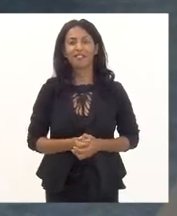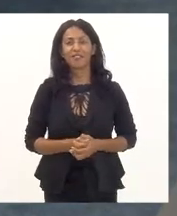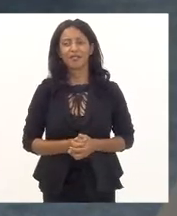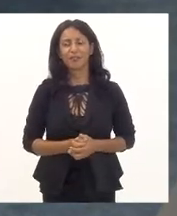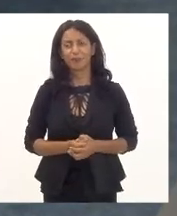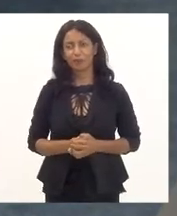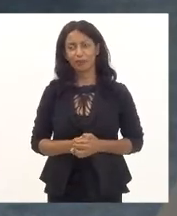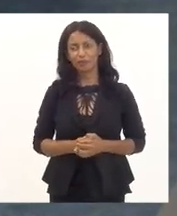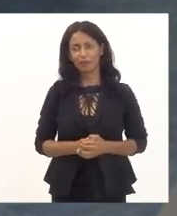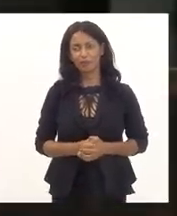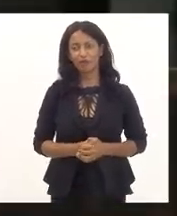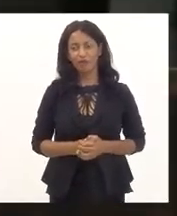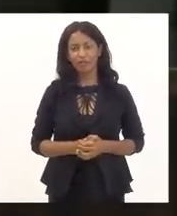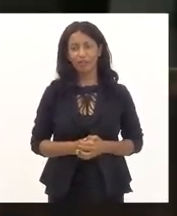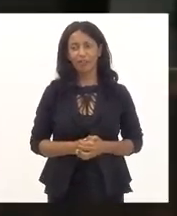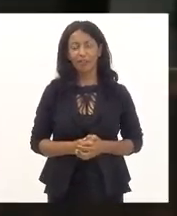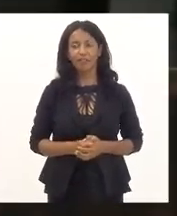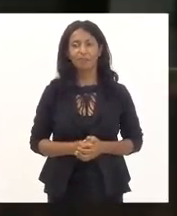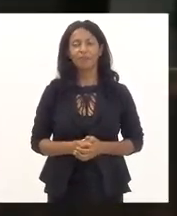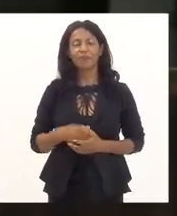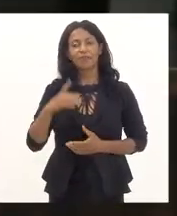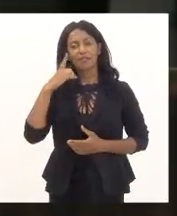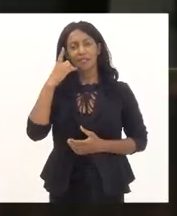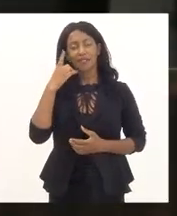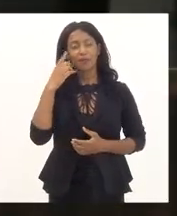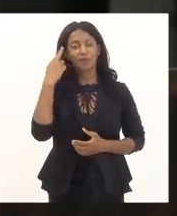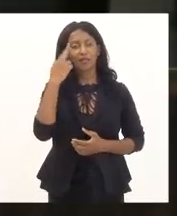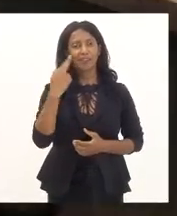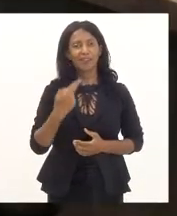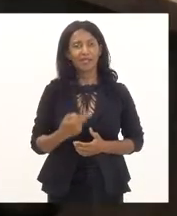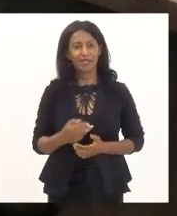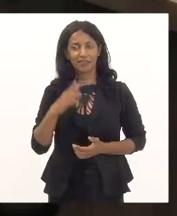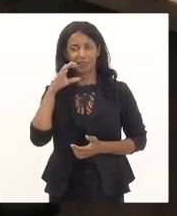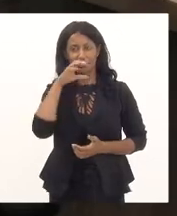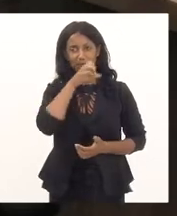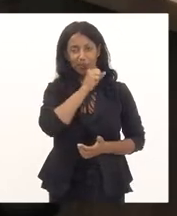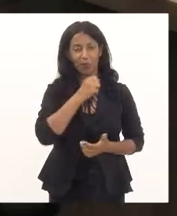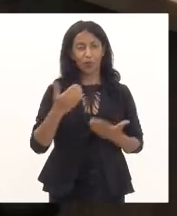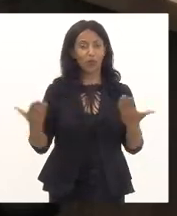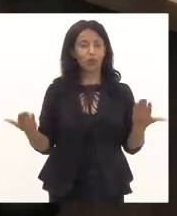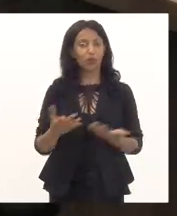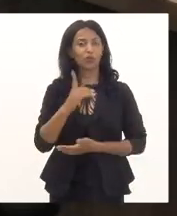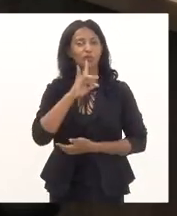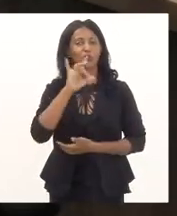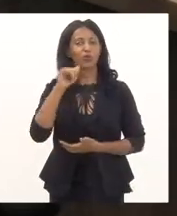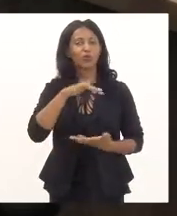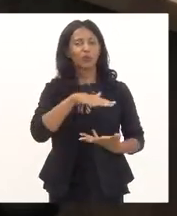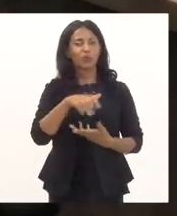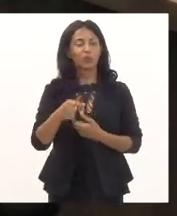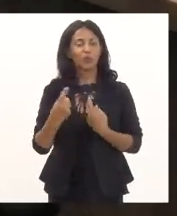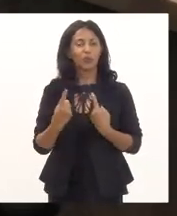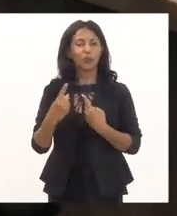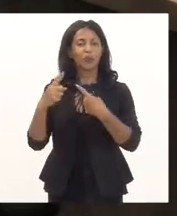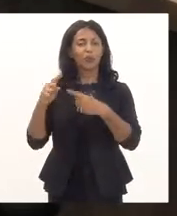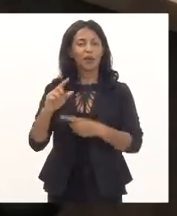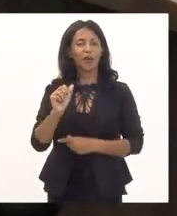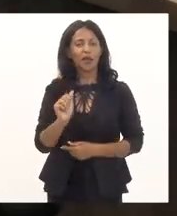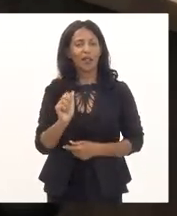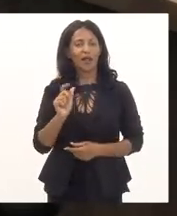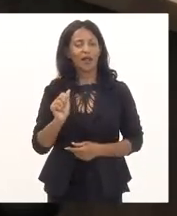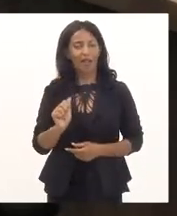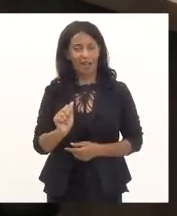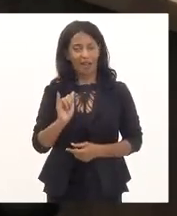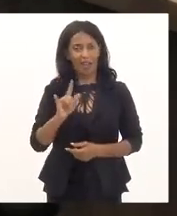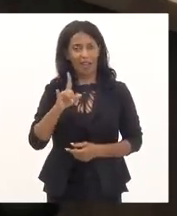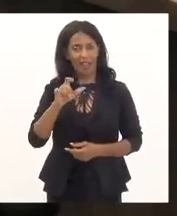senhor presidente. Deputada Renata, breve, por favor, deputada. Serei muito breve. Hoje é o Dia Mundial de Combate à AIDS